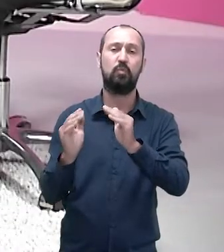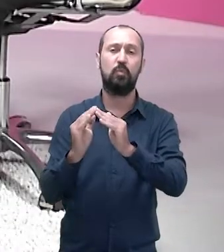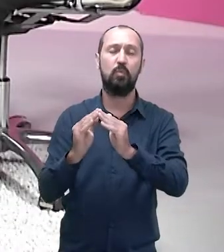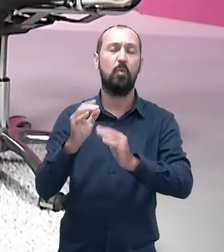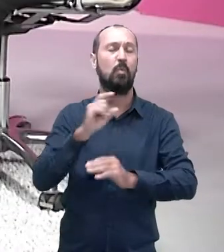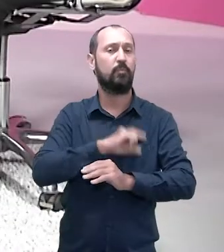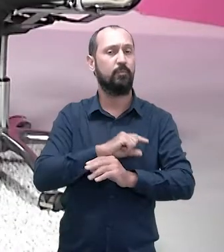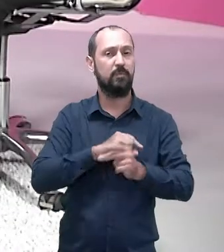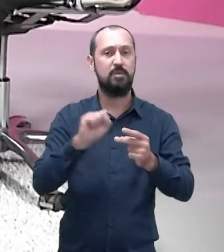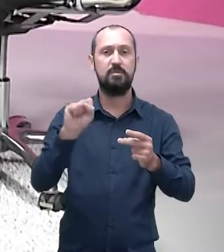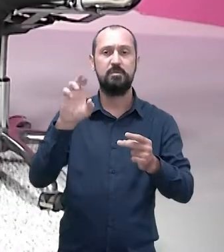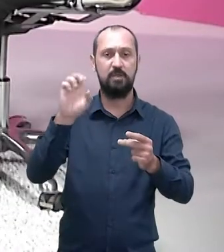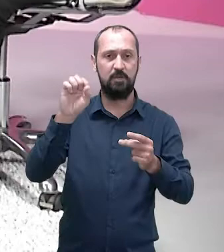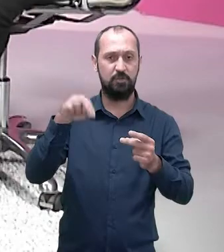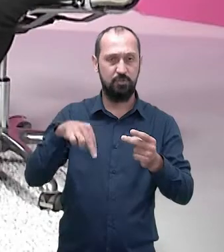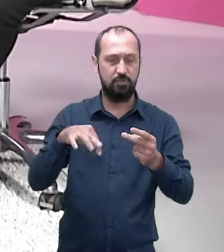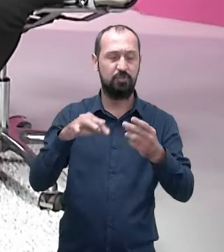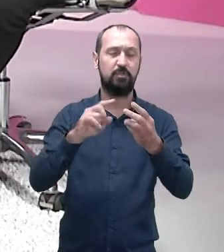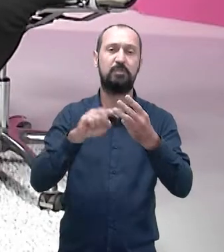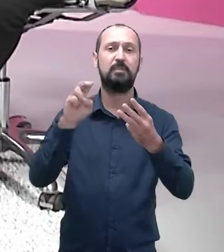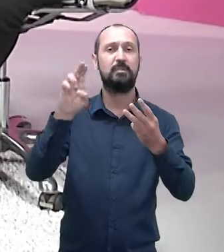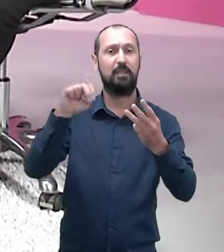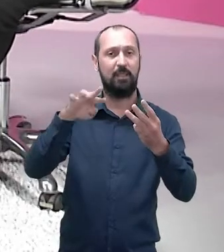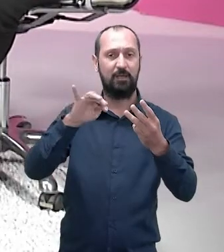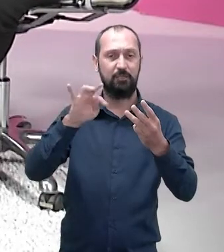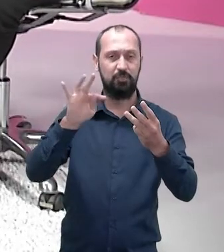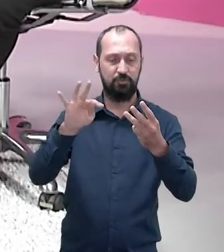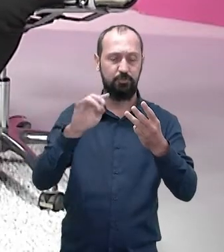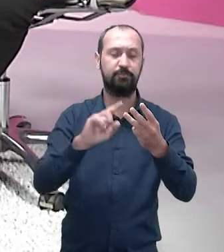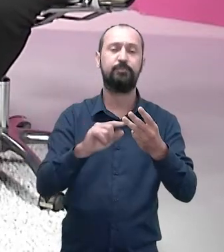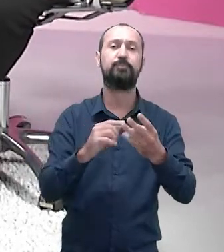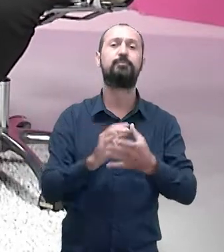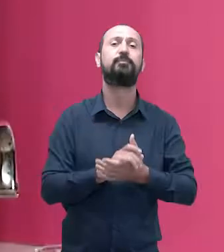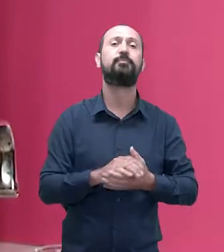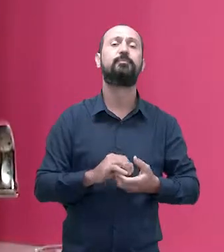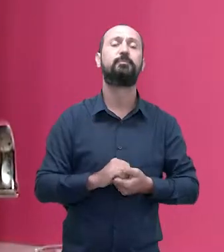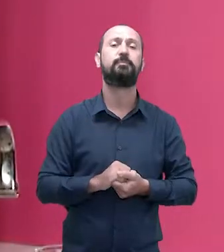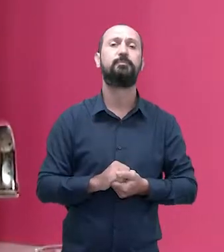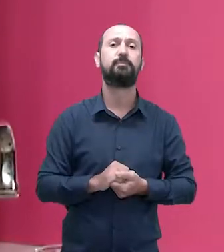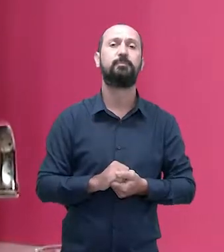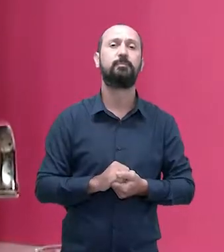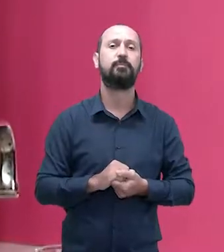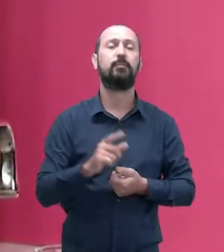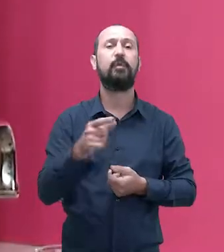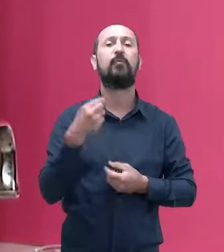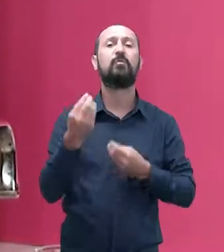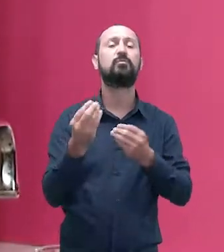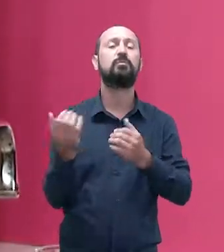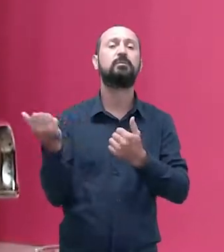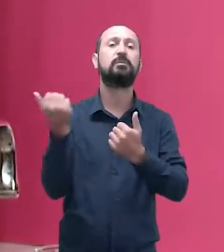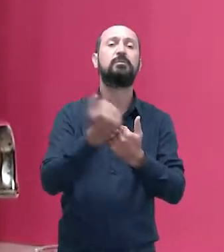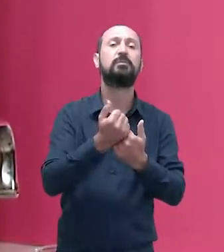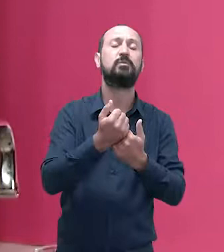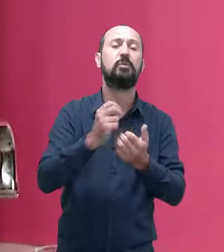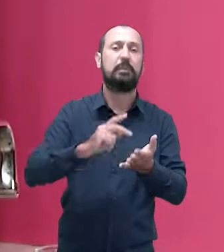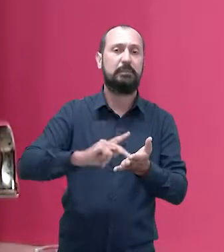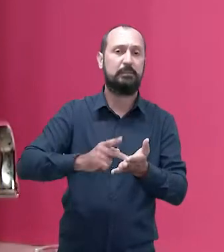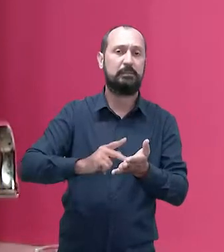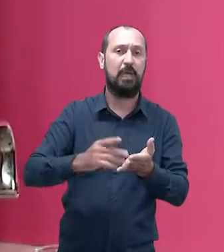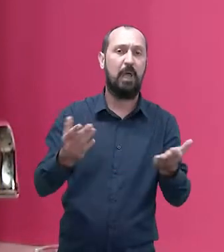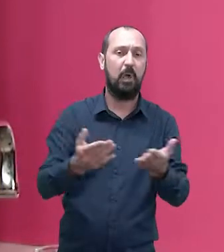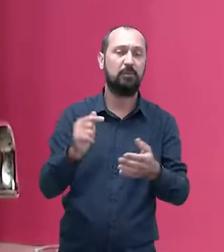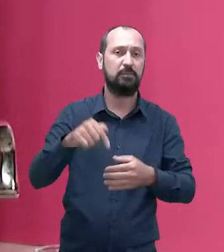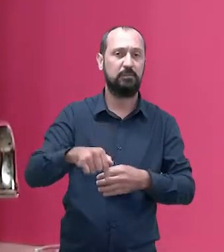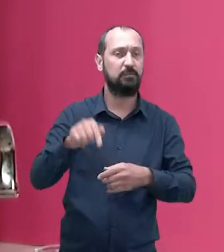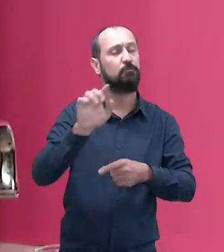competentes, DETRAN, SESC-SENAT e AGETRAN. Importante isso, né, Rodrigo? E como você está representando o